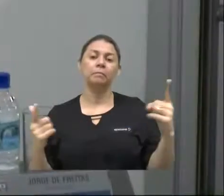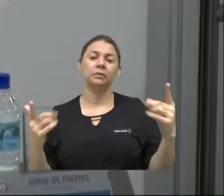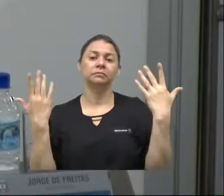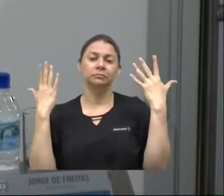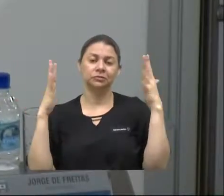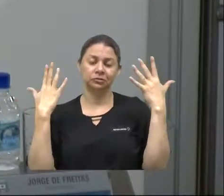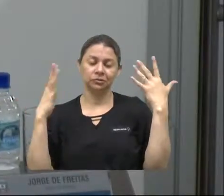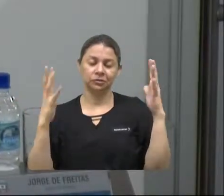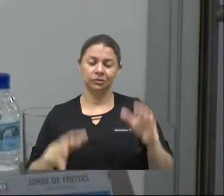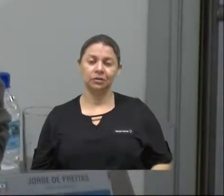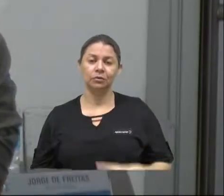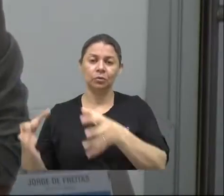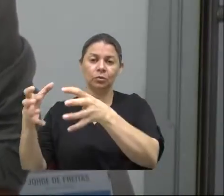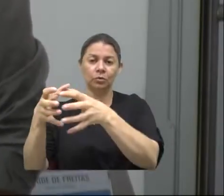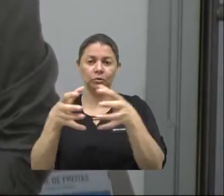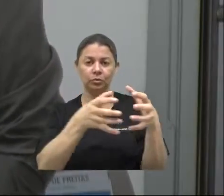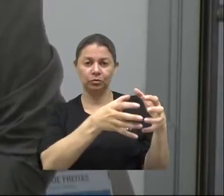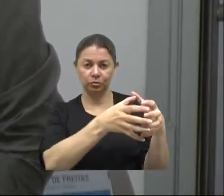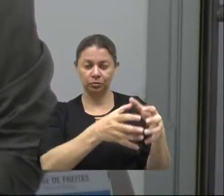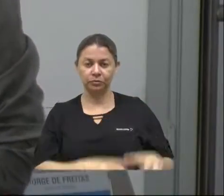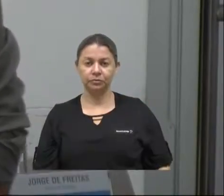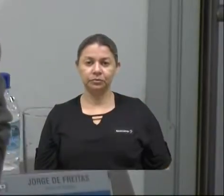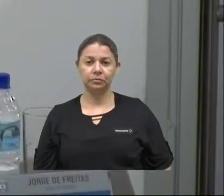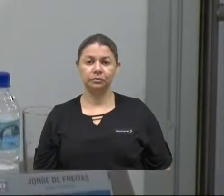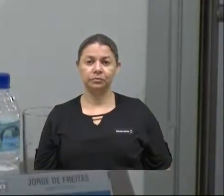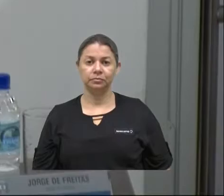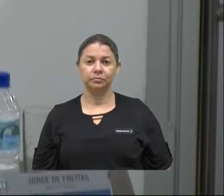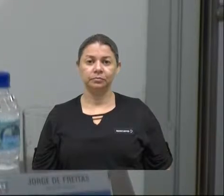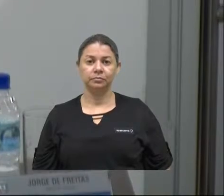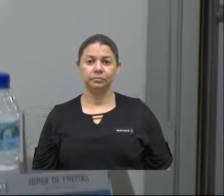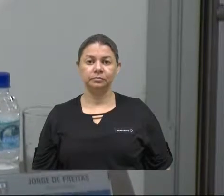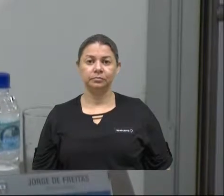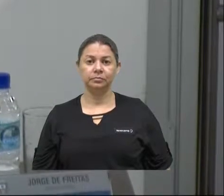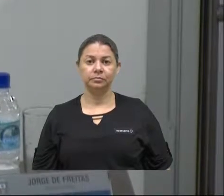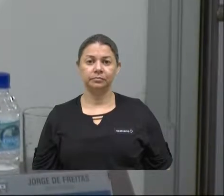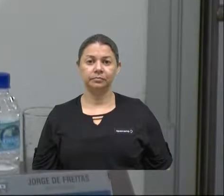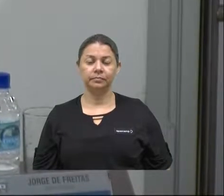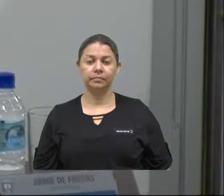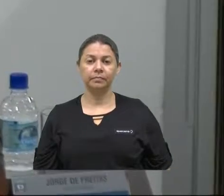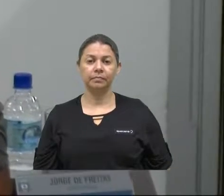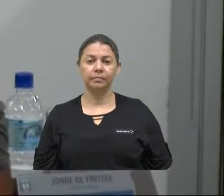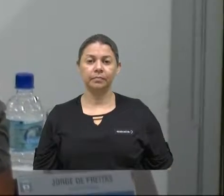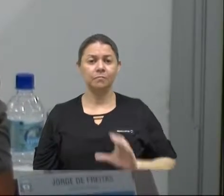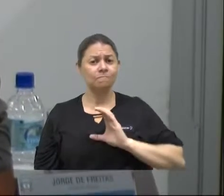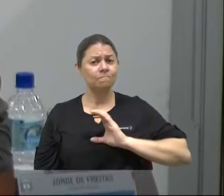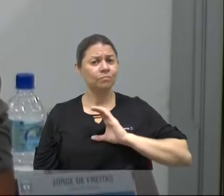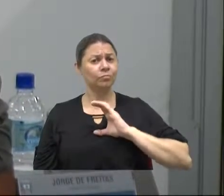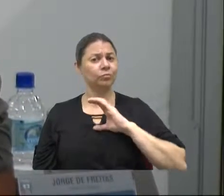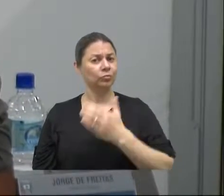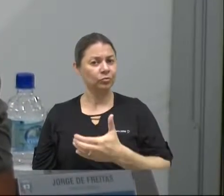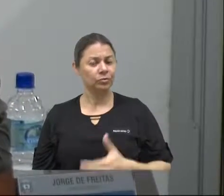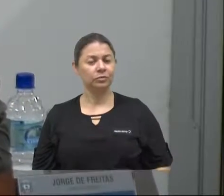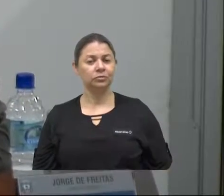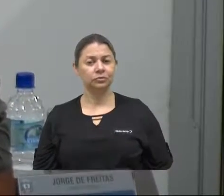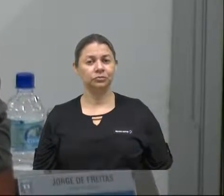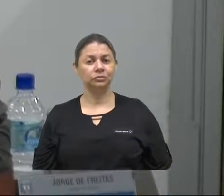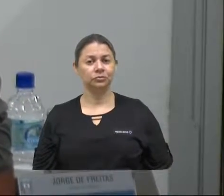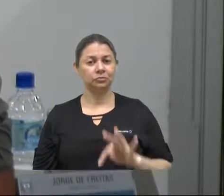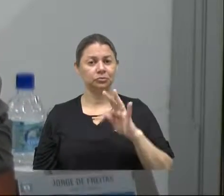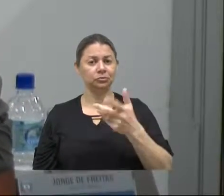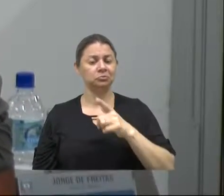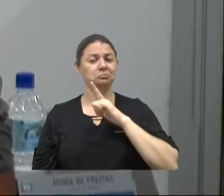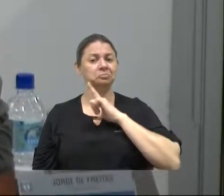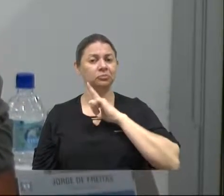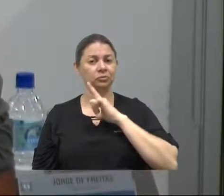candidatos, antes de parabenizar o Lemão, que foi o vencedor, pela coragem e, digo, até ousadia